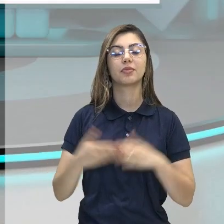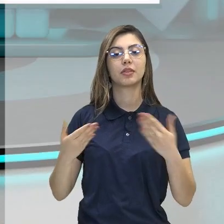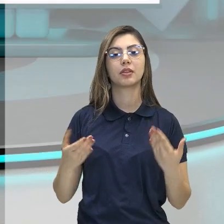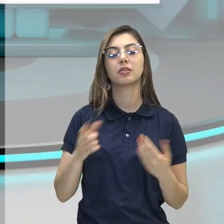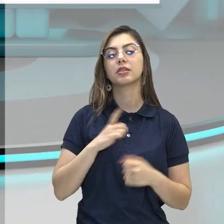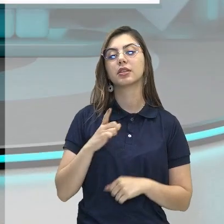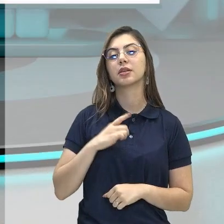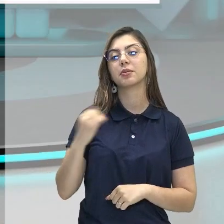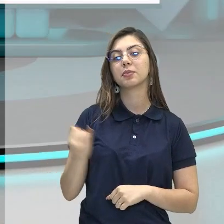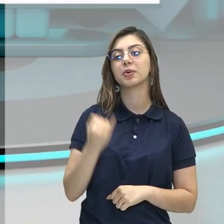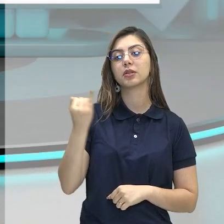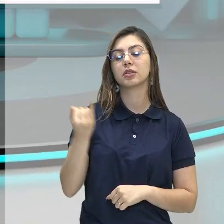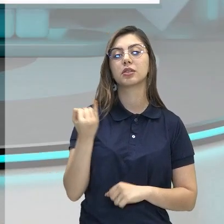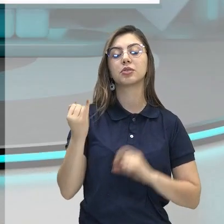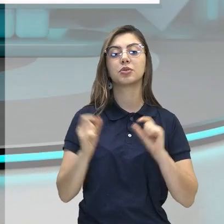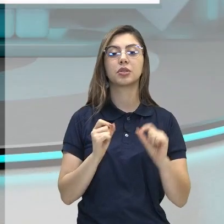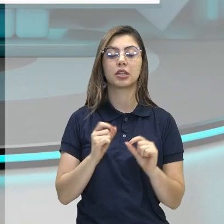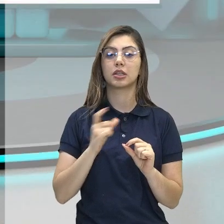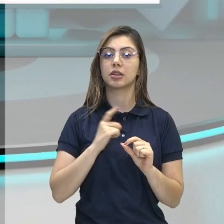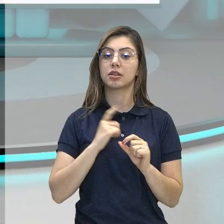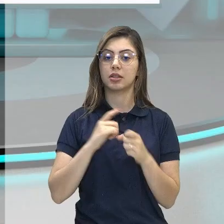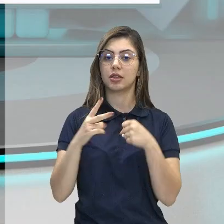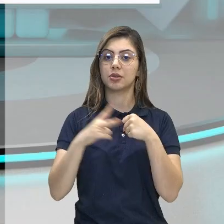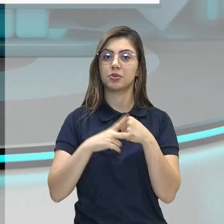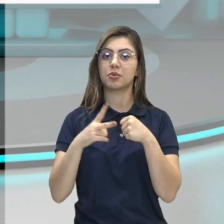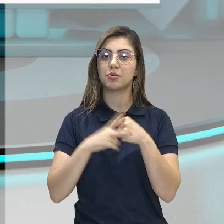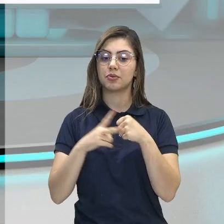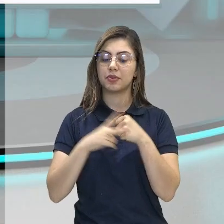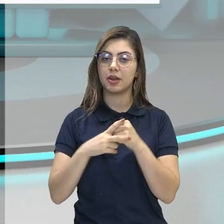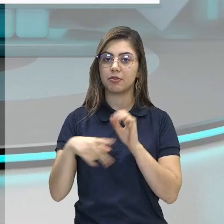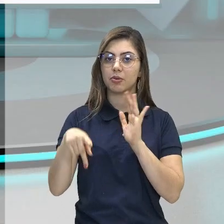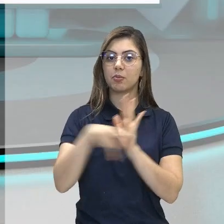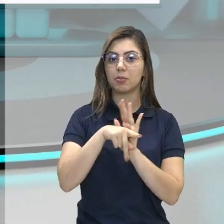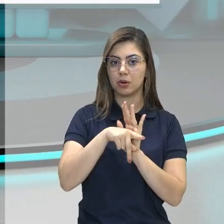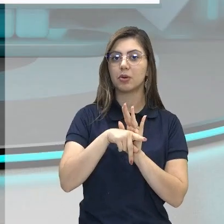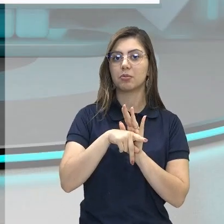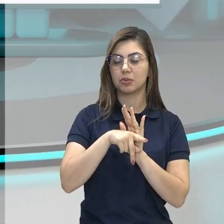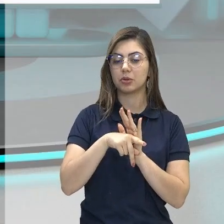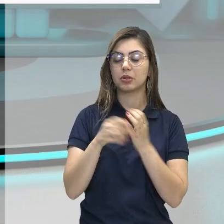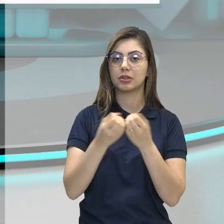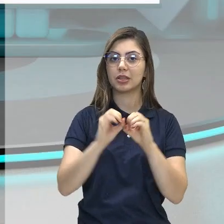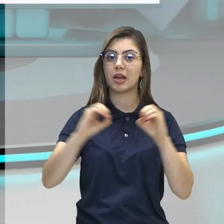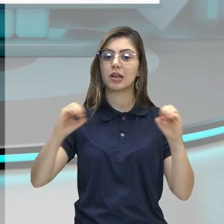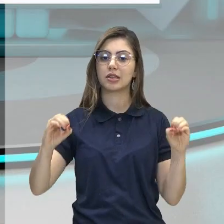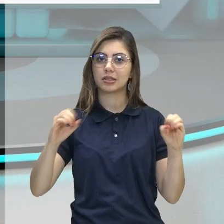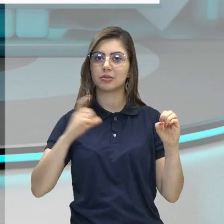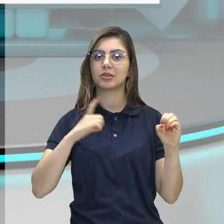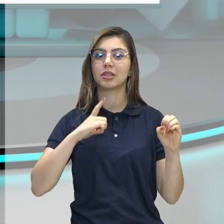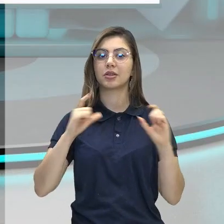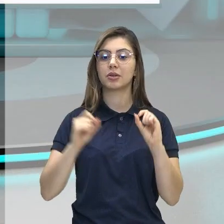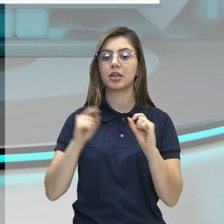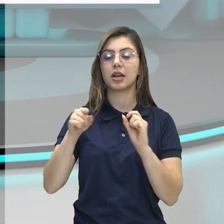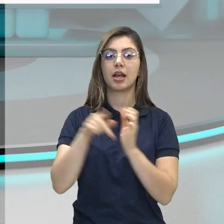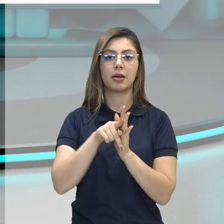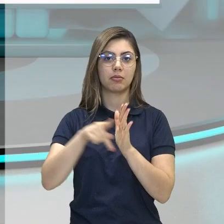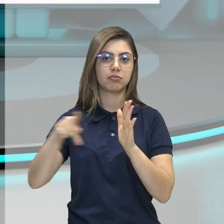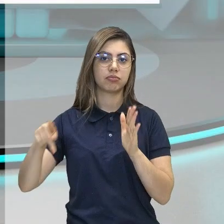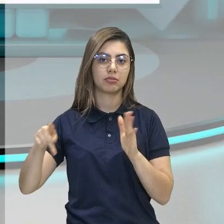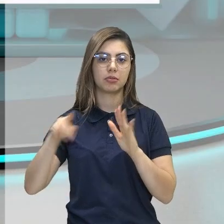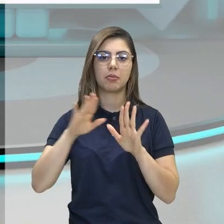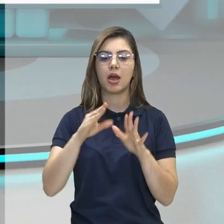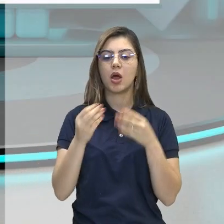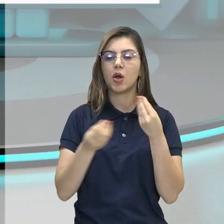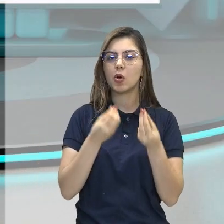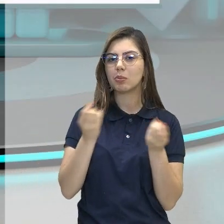ele carrega o verbo da oração. O verbo da oração sempre fica no predicado. Como eu consigo identificar